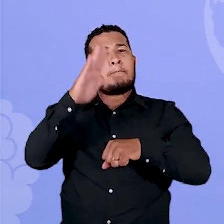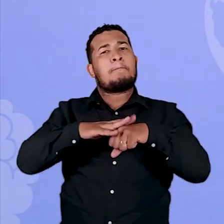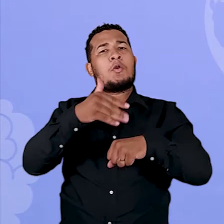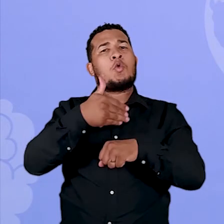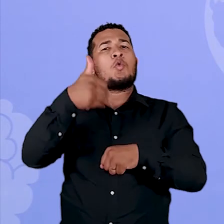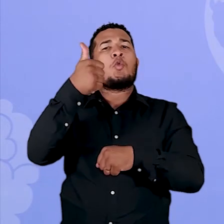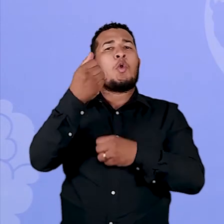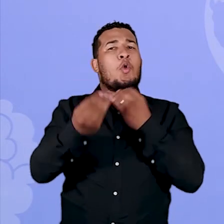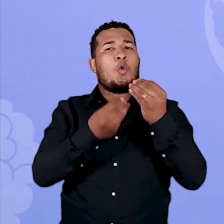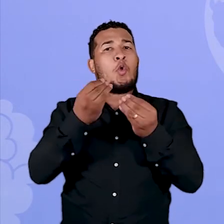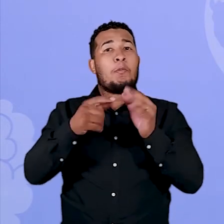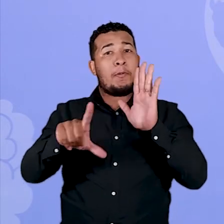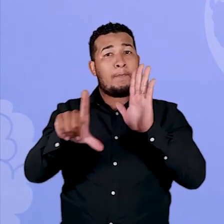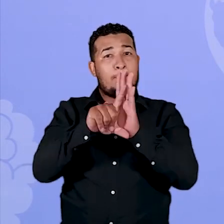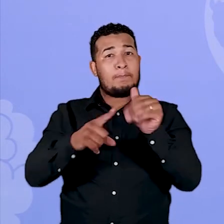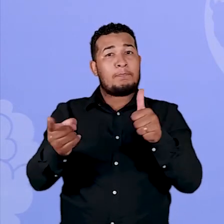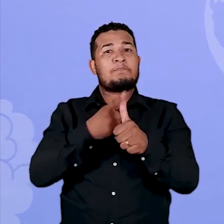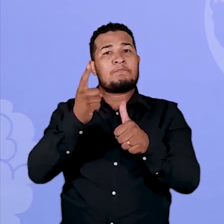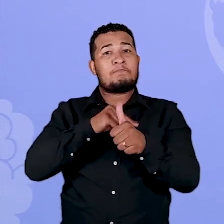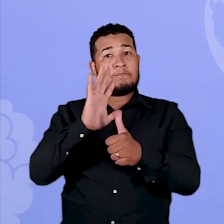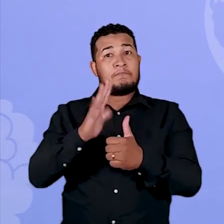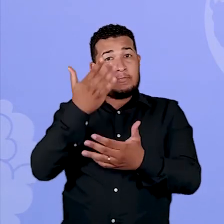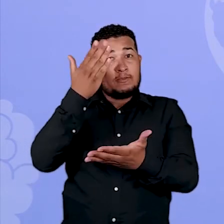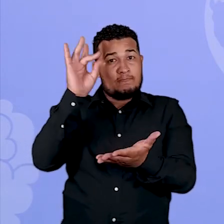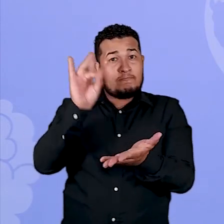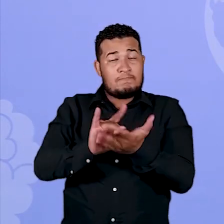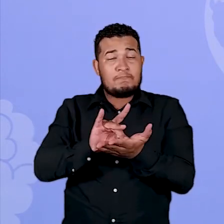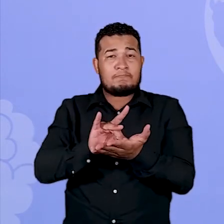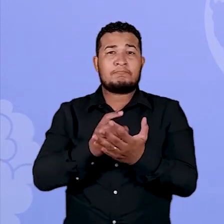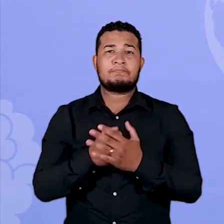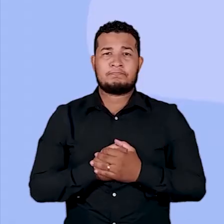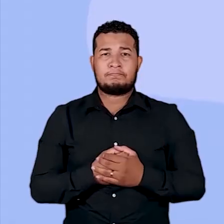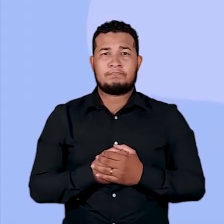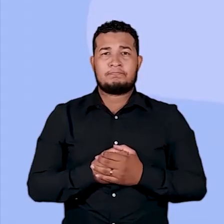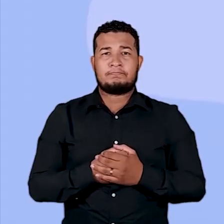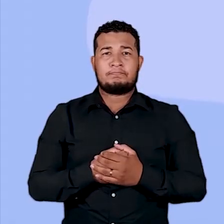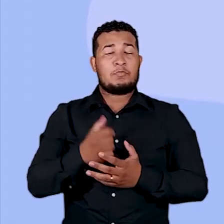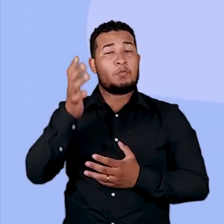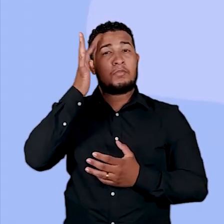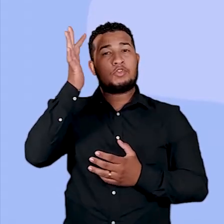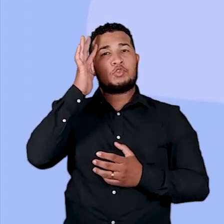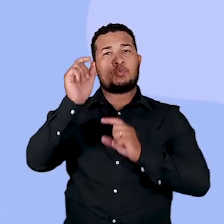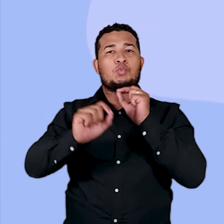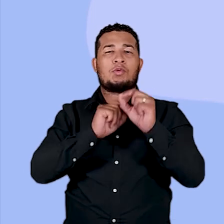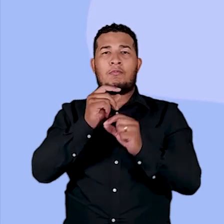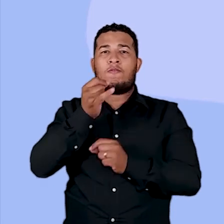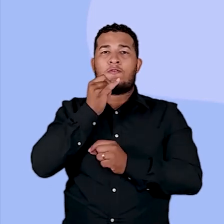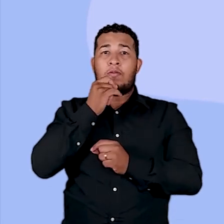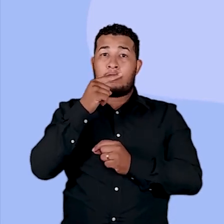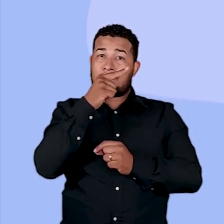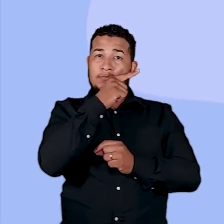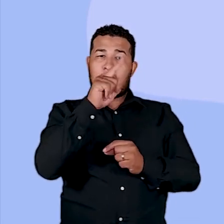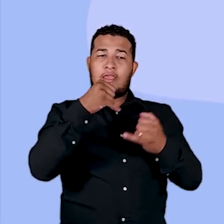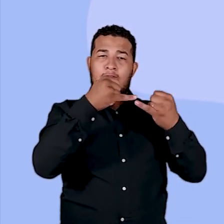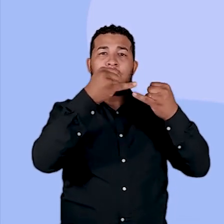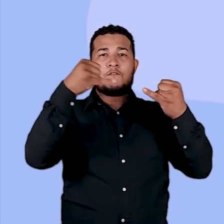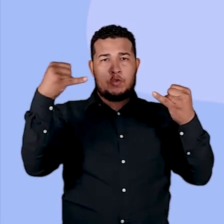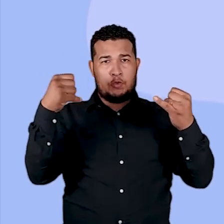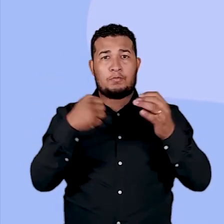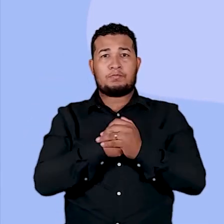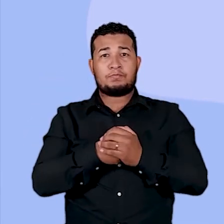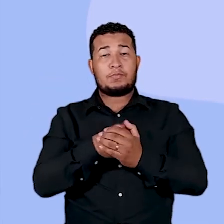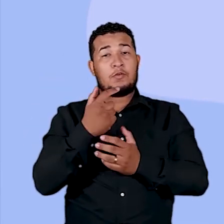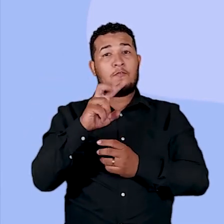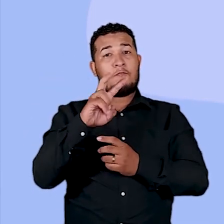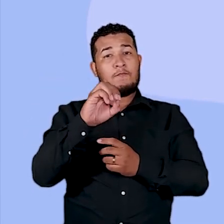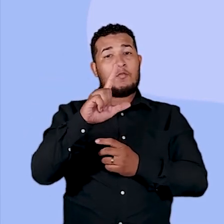entender melhor como essa primeira lei de Ohm funciona na prática. Olha aí. Bom, imagine que isso aí seja um fio.